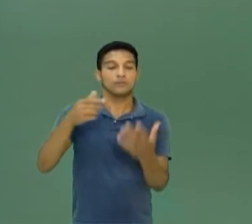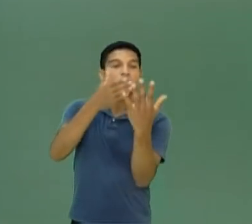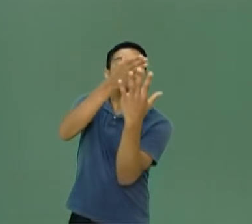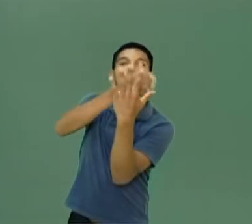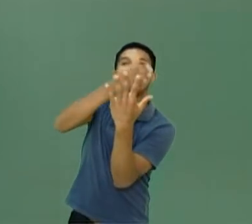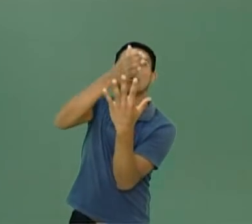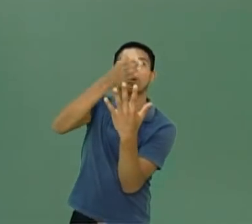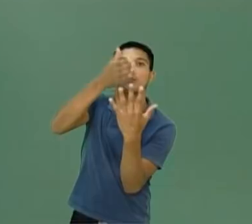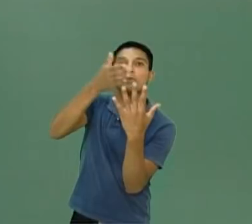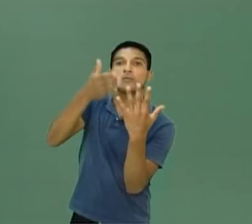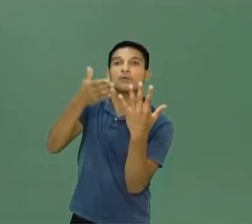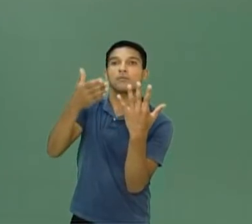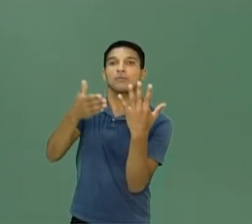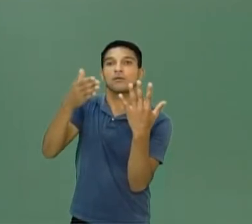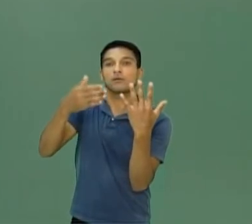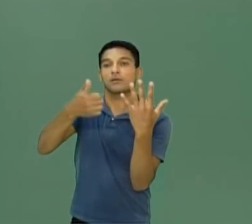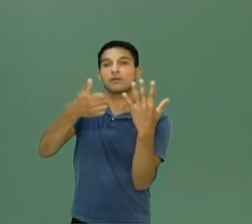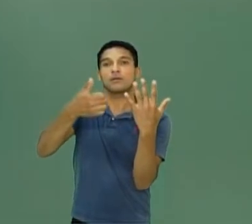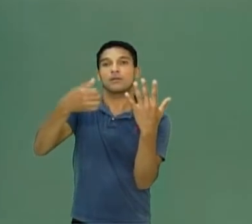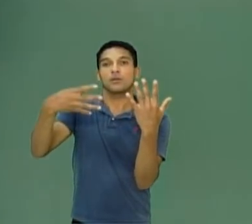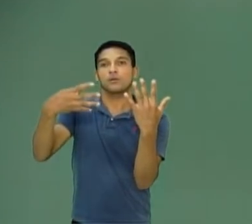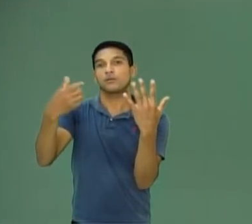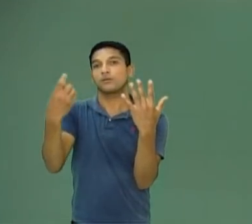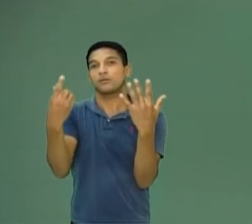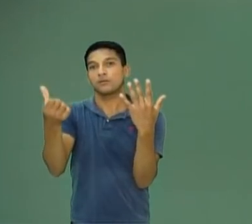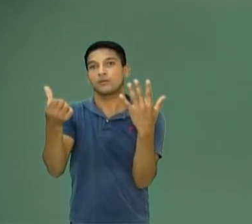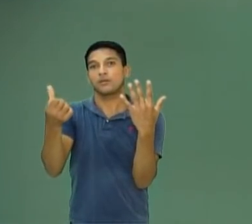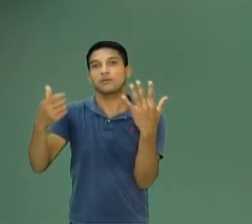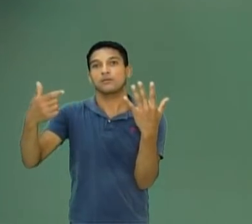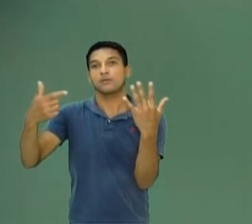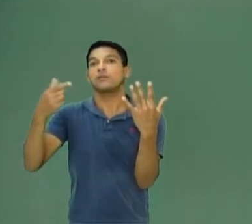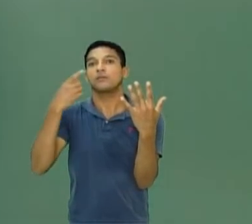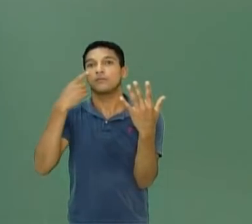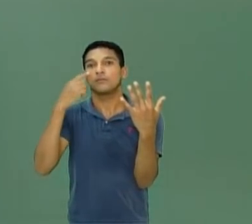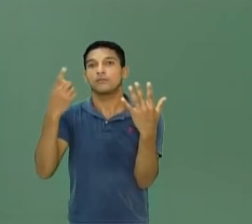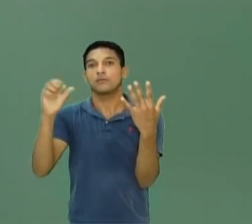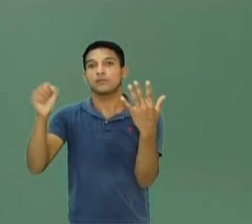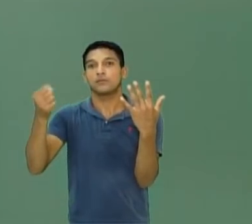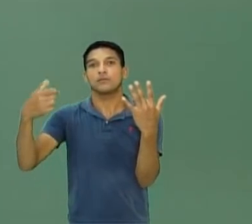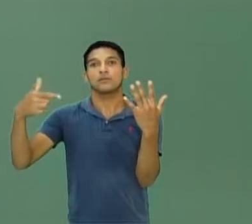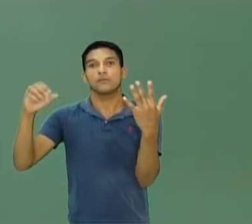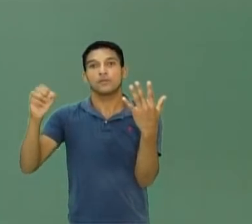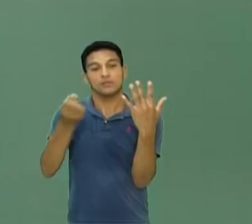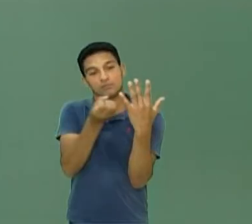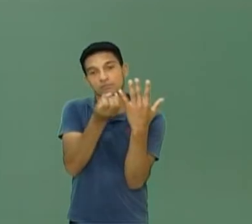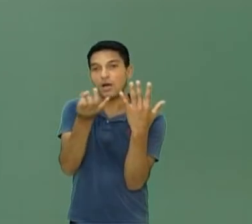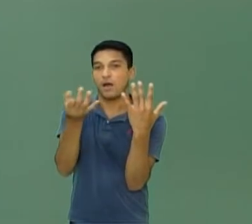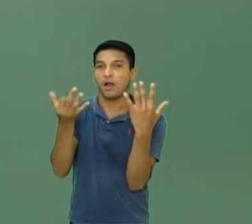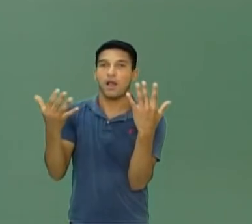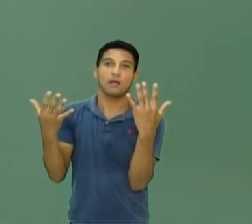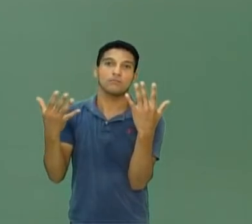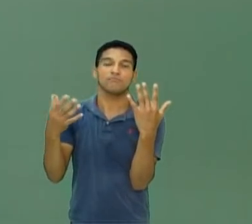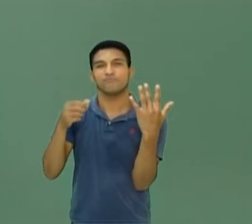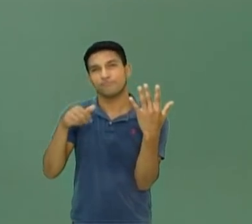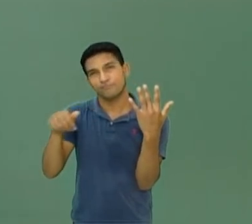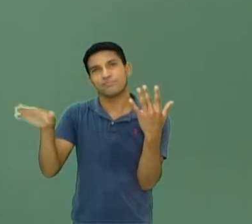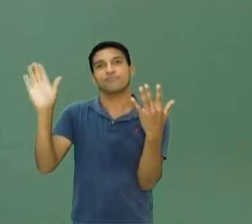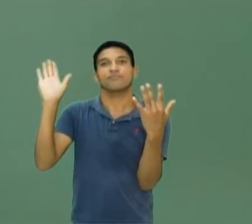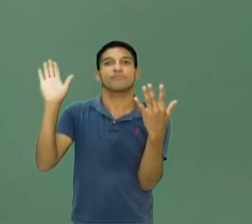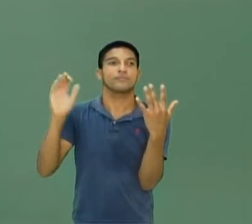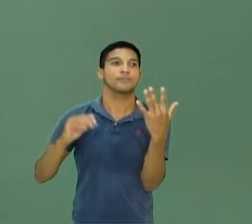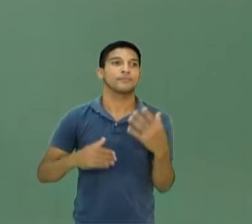O próximo número par é o 2. O próximo, 4. O próximo, 6.